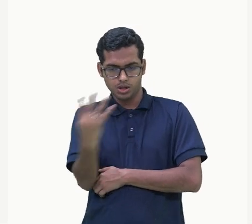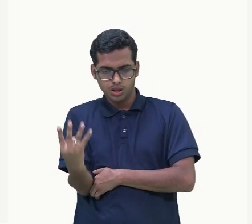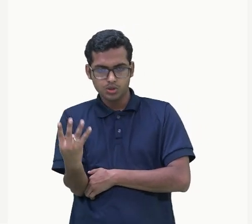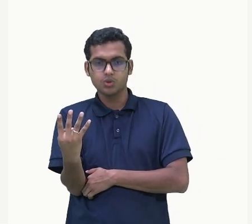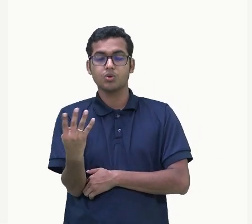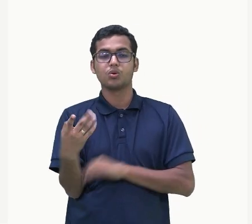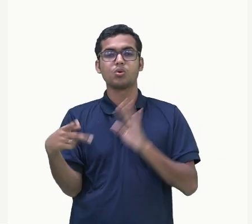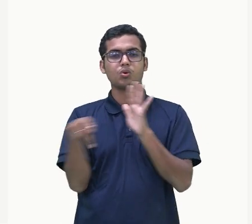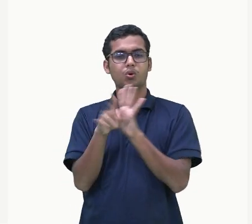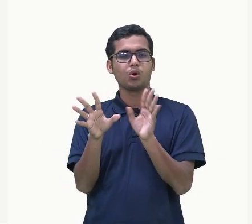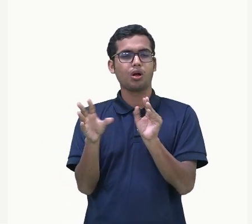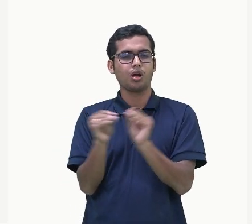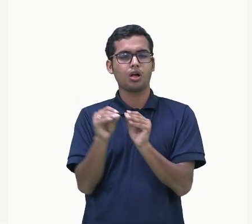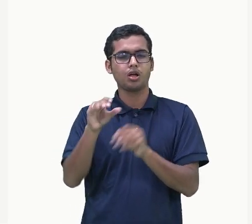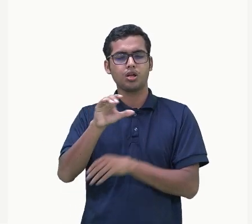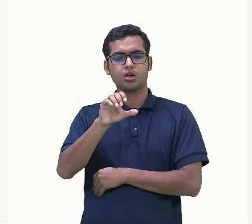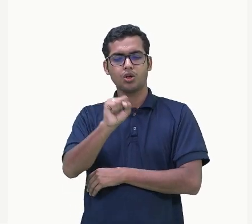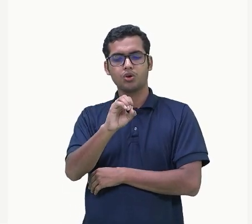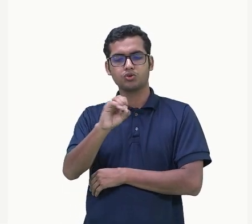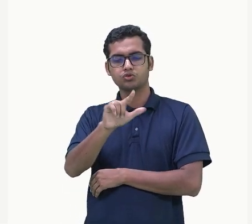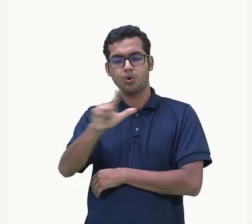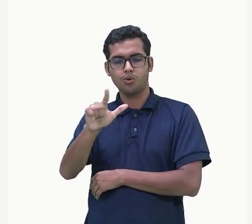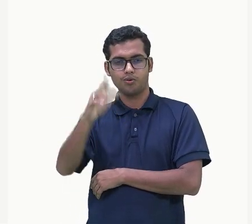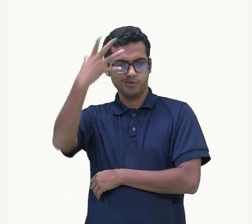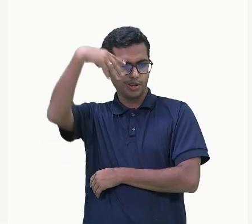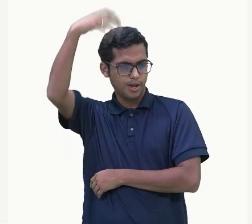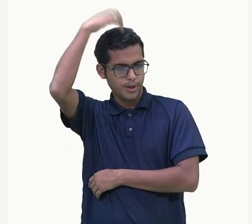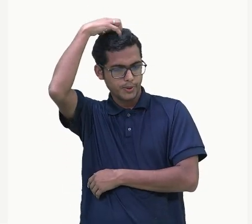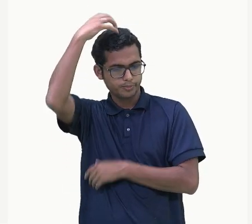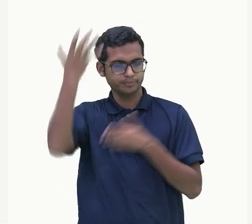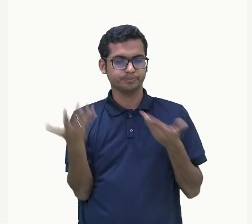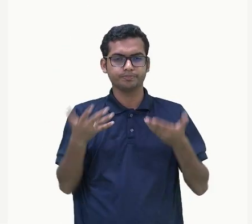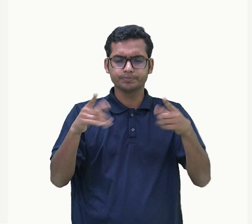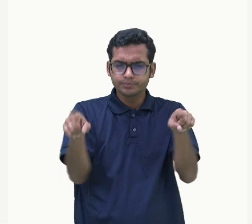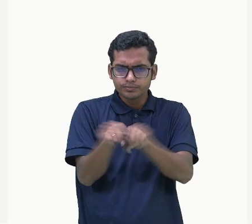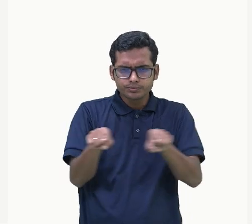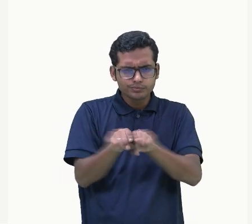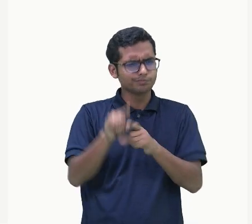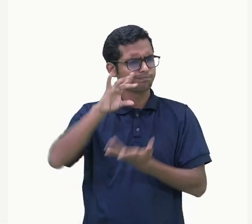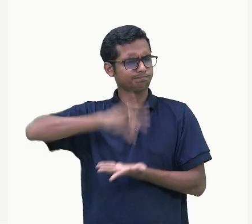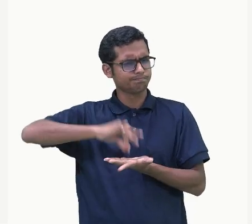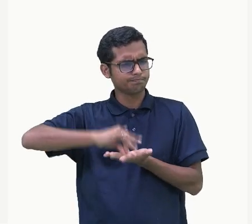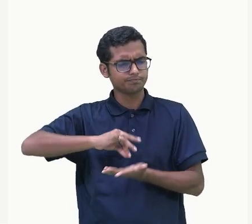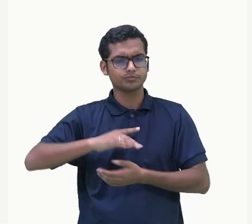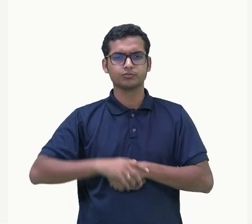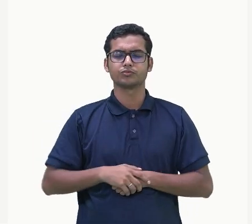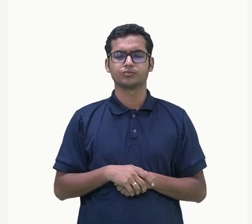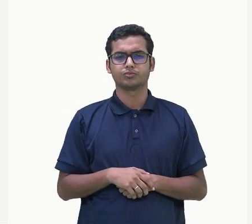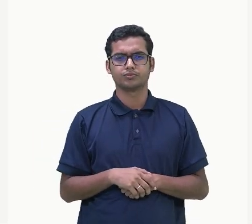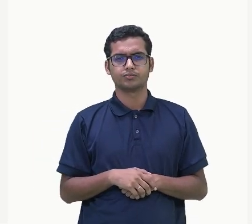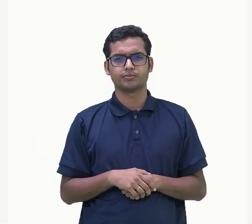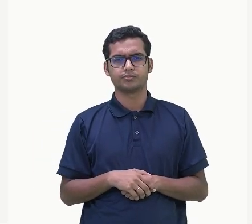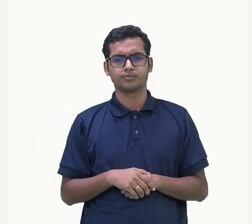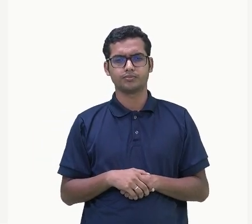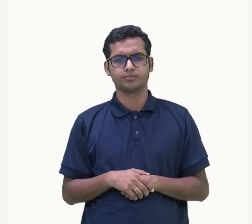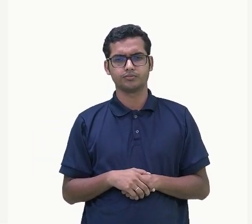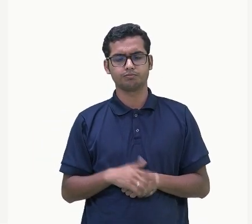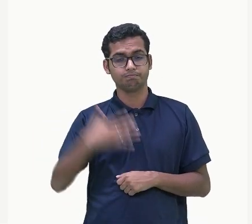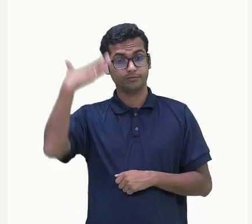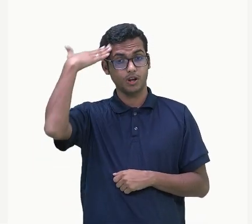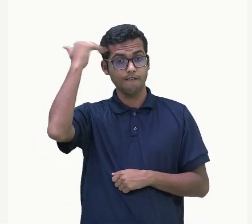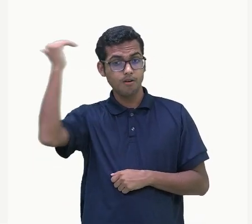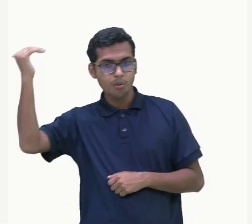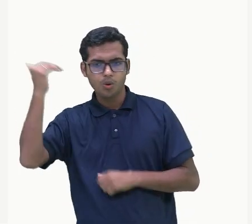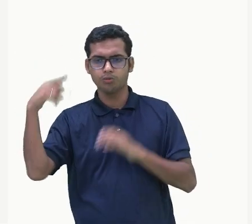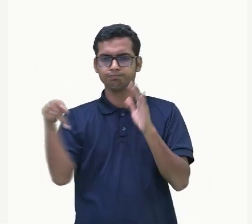desse sistema de governo, um monarca bastante emblemático e bastante famoso da